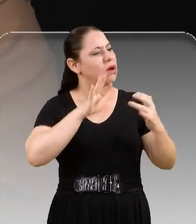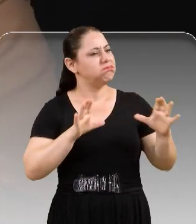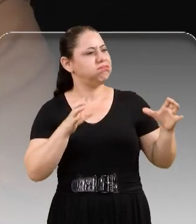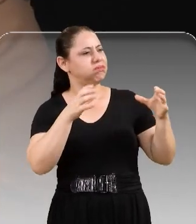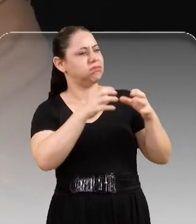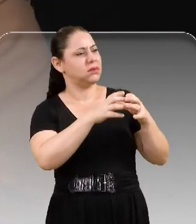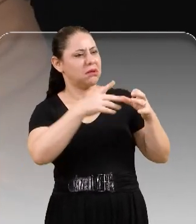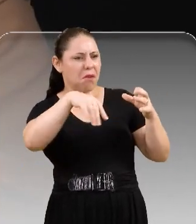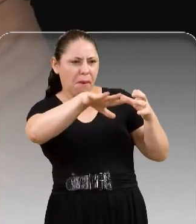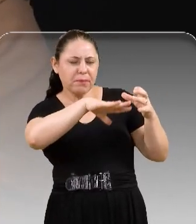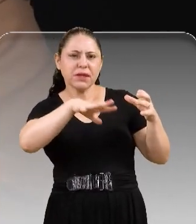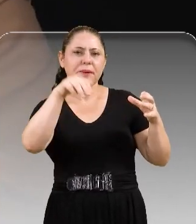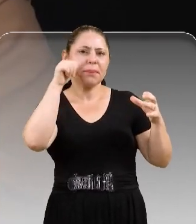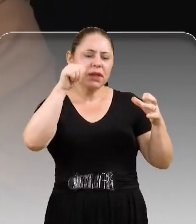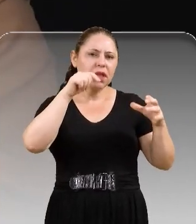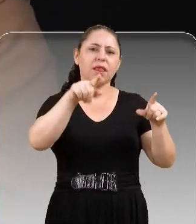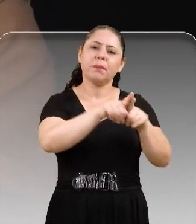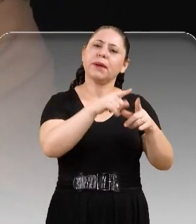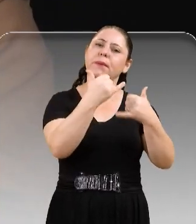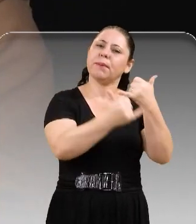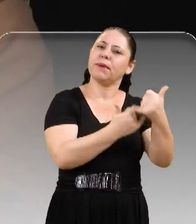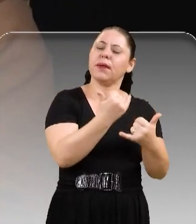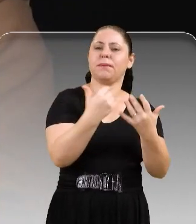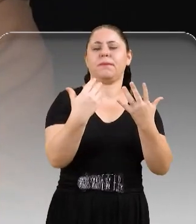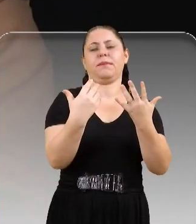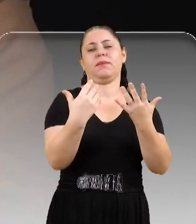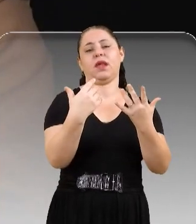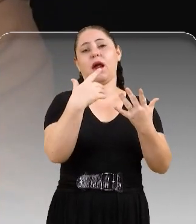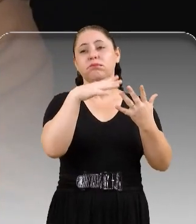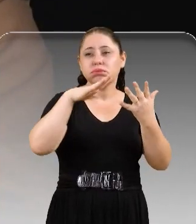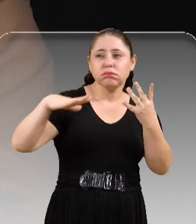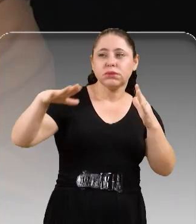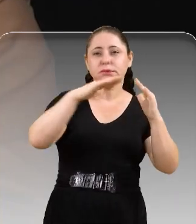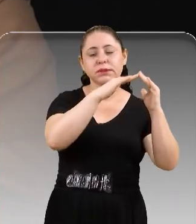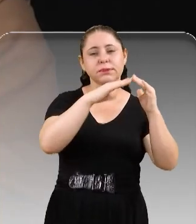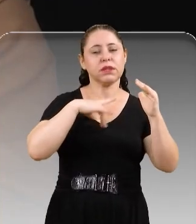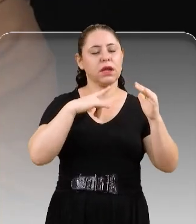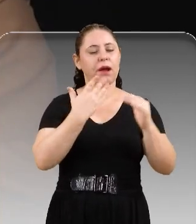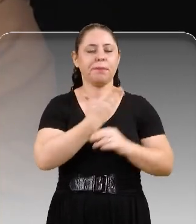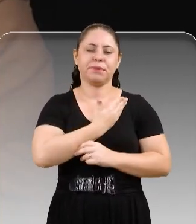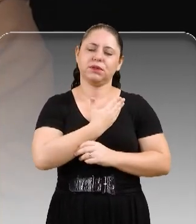que estavam, e meninas que estavam nas vizinhanças, e